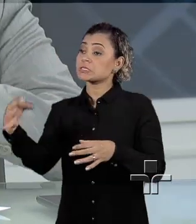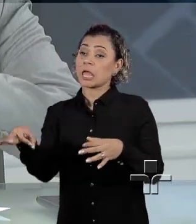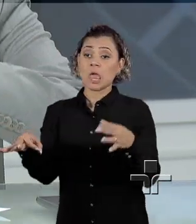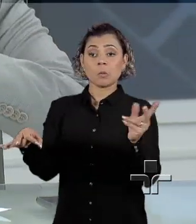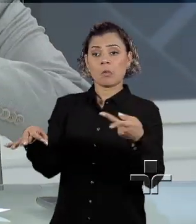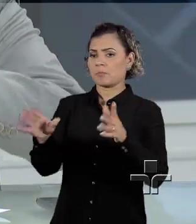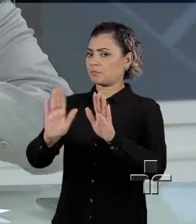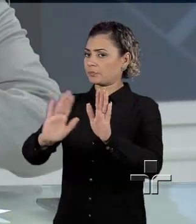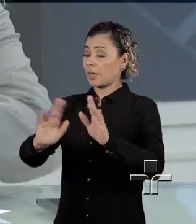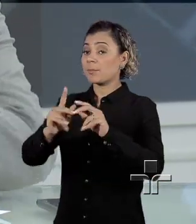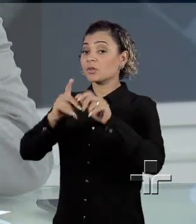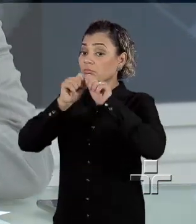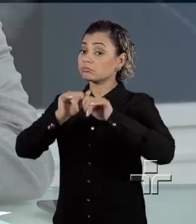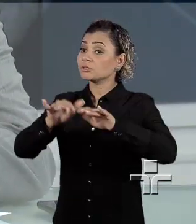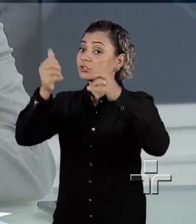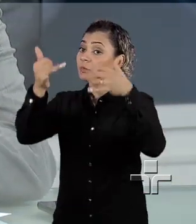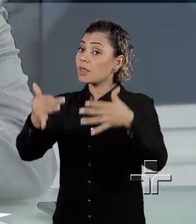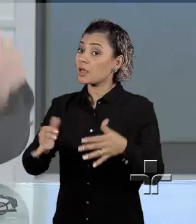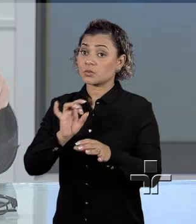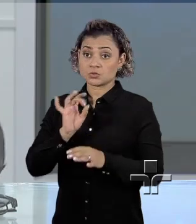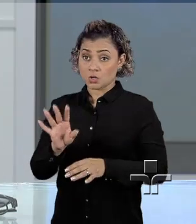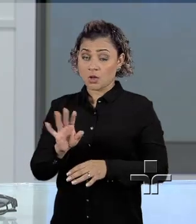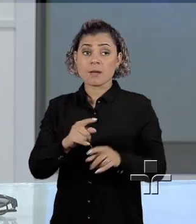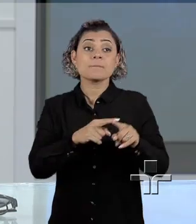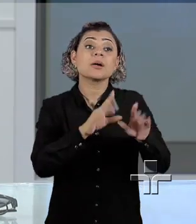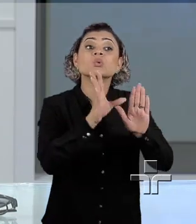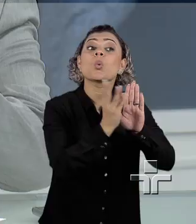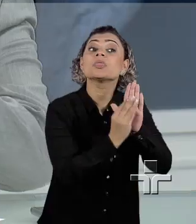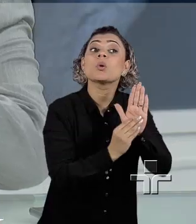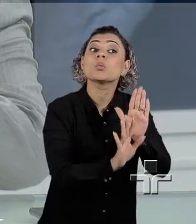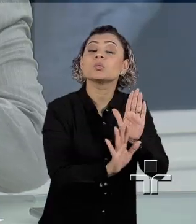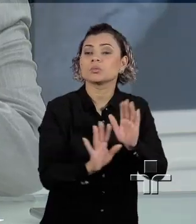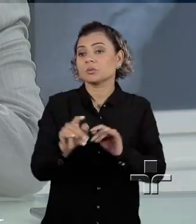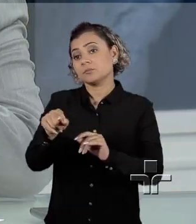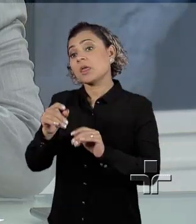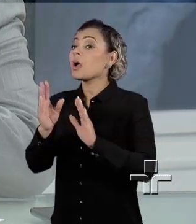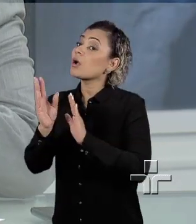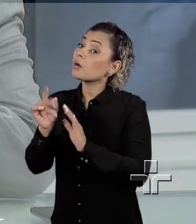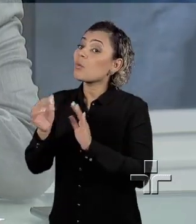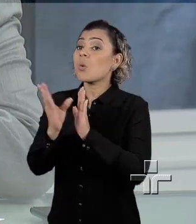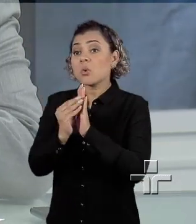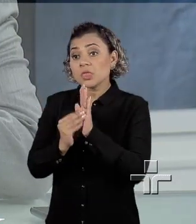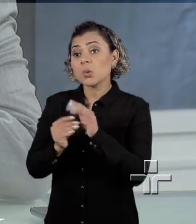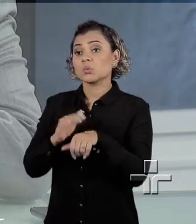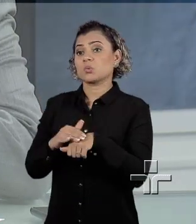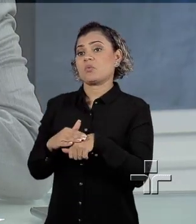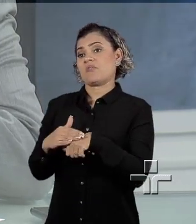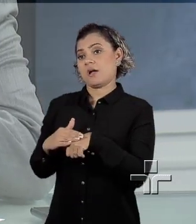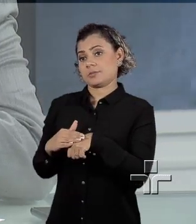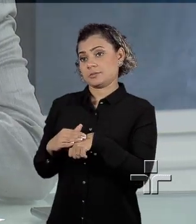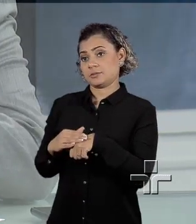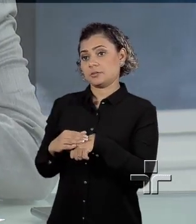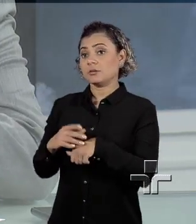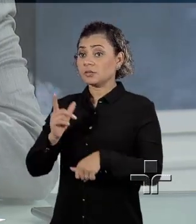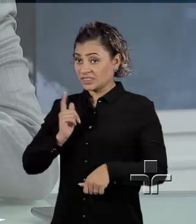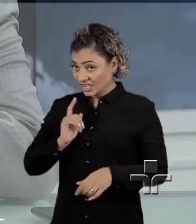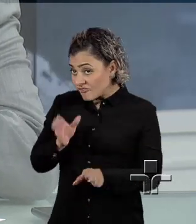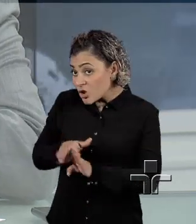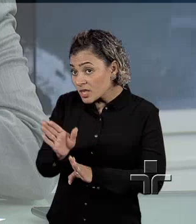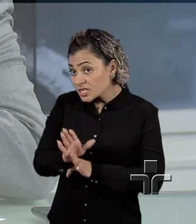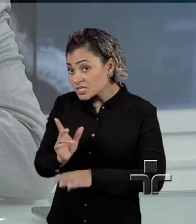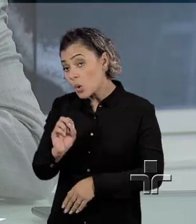aconteceu. O que vai ser analisado o mérito da conversa sobre, por exemplo, o mérito da conversa. Afinal de contas, houve ou não houve orientação